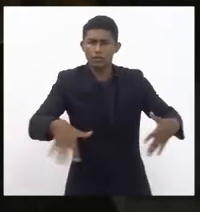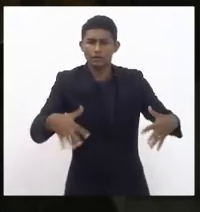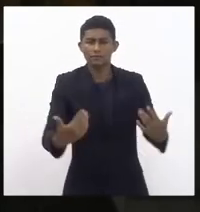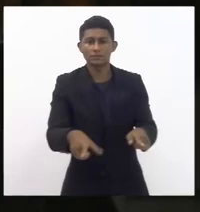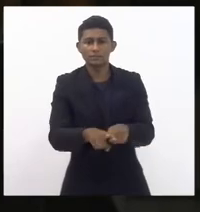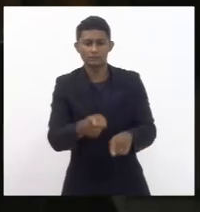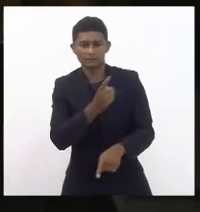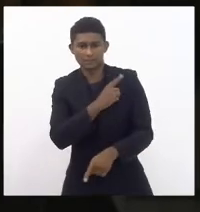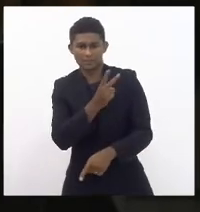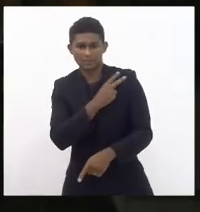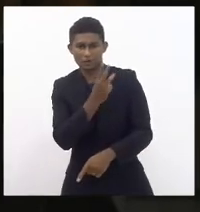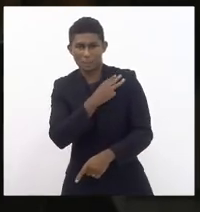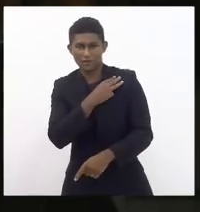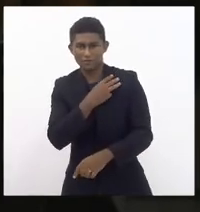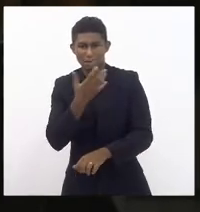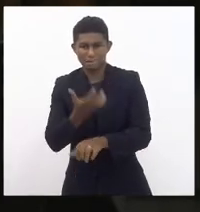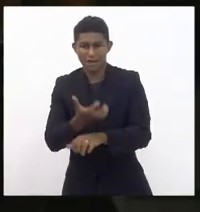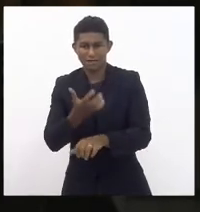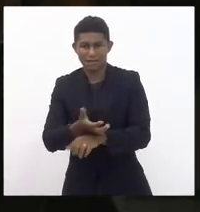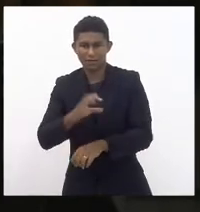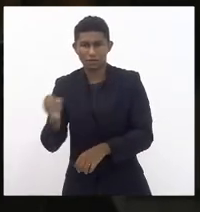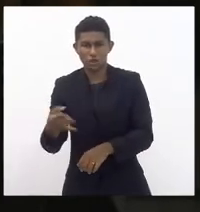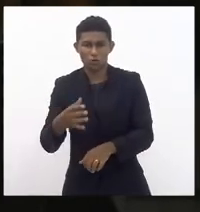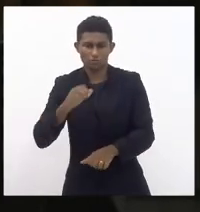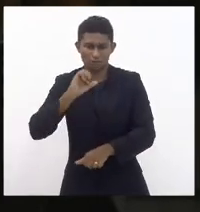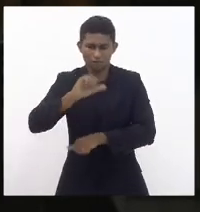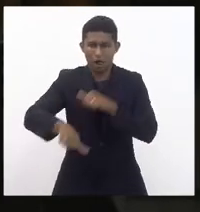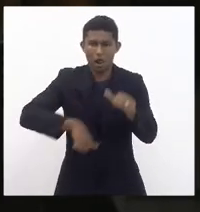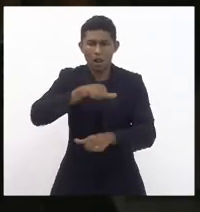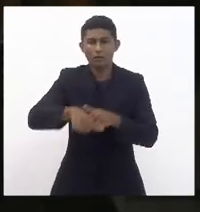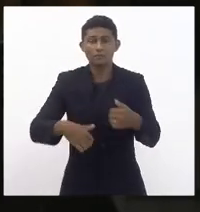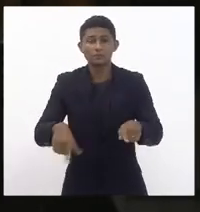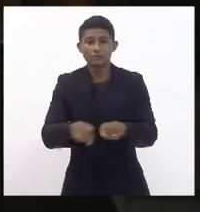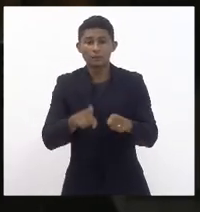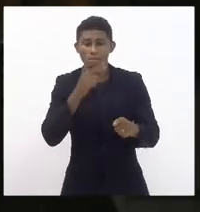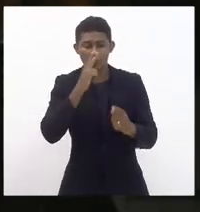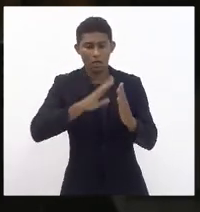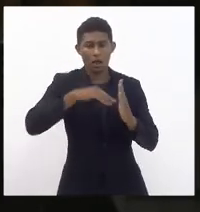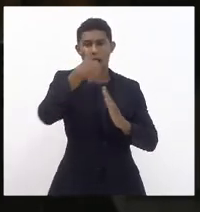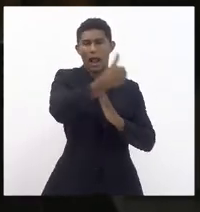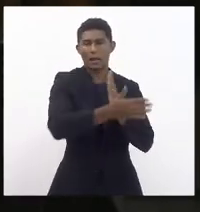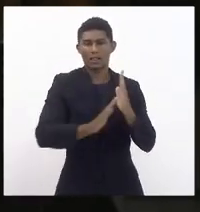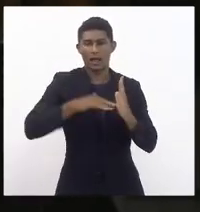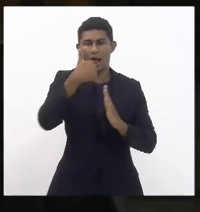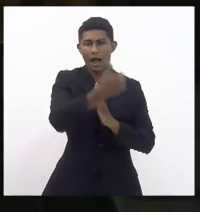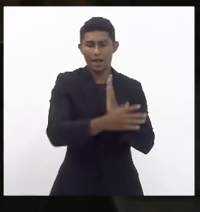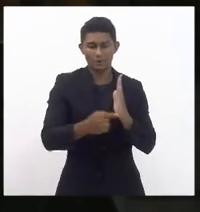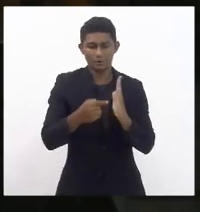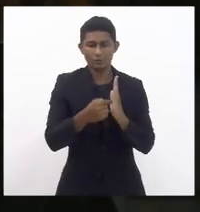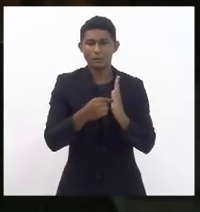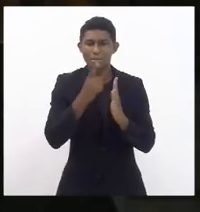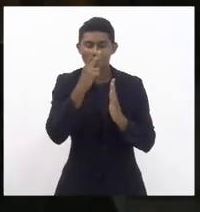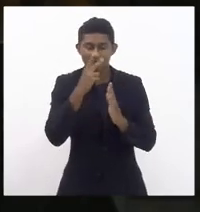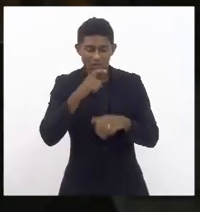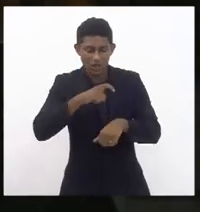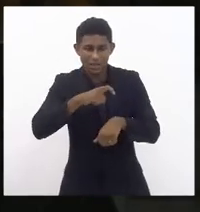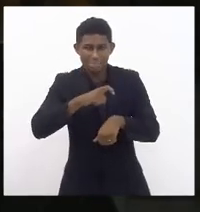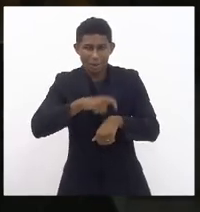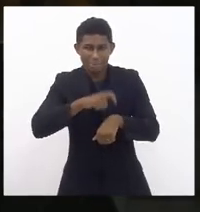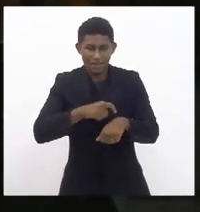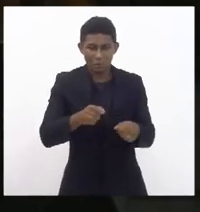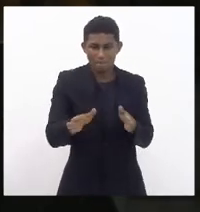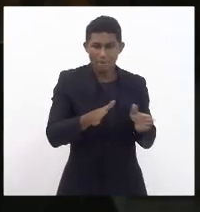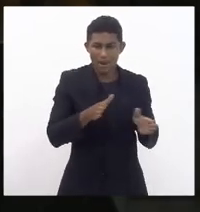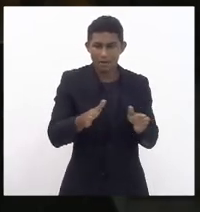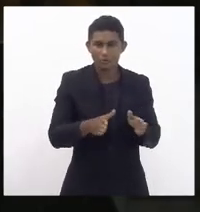a um calendário de implementação que se combinou com a pandemia e as escolas estaduais do Rio de Janeiro